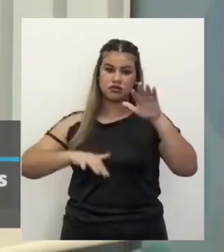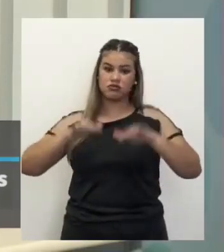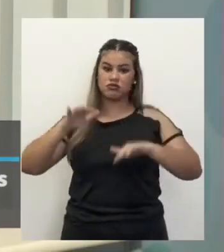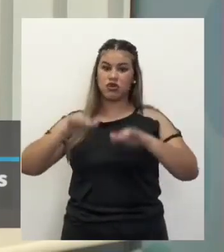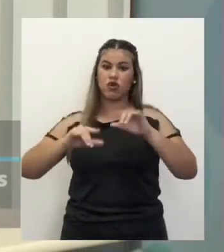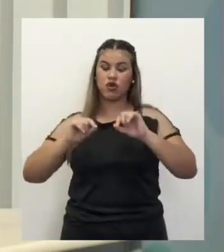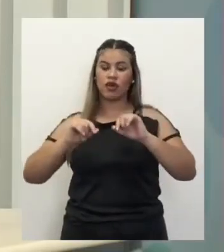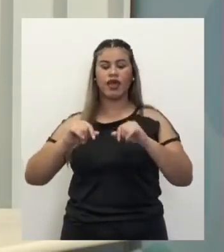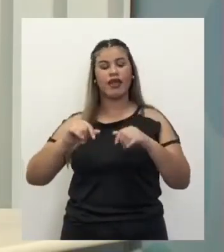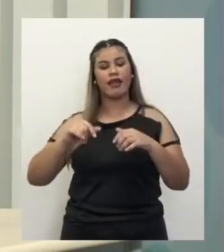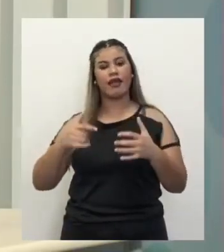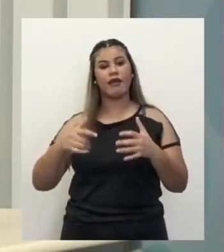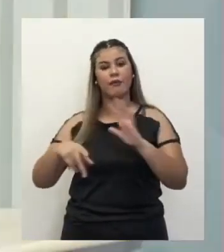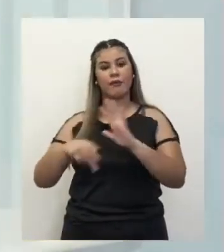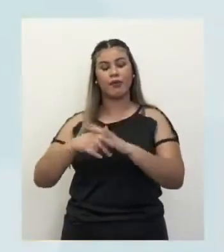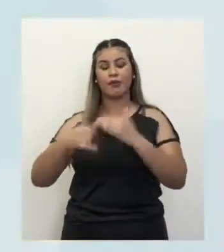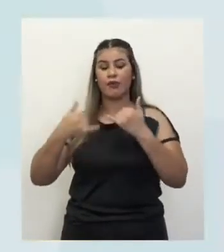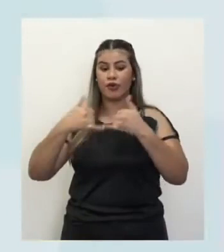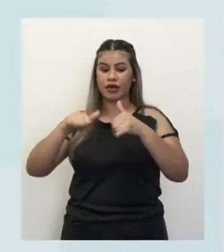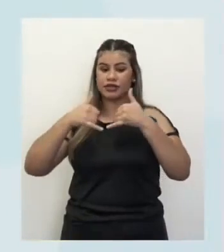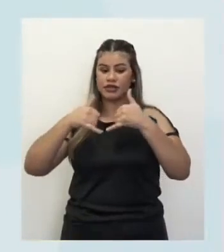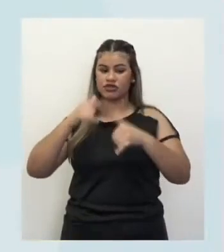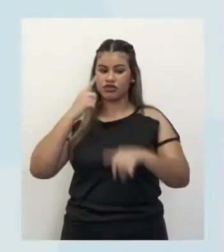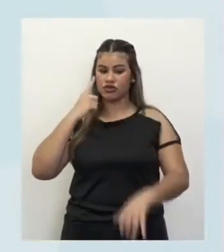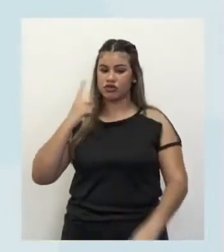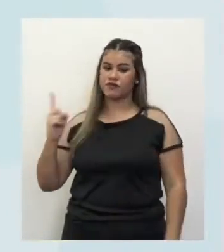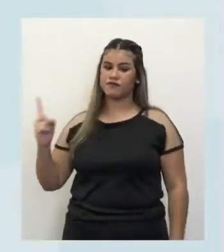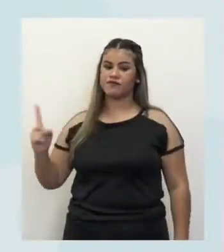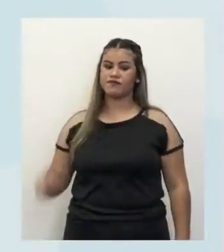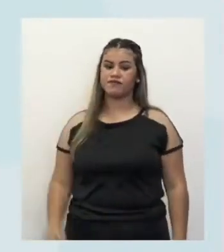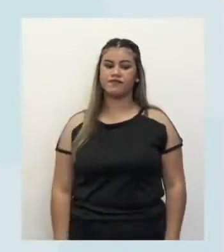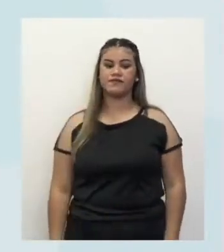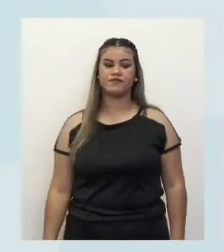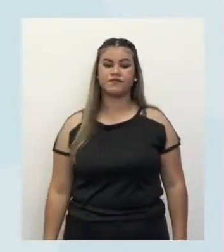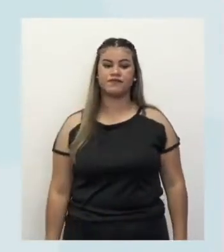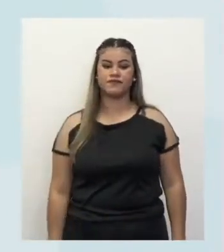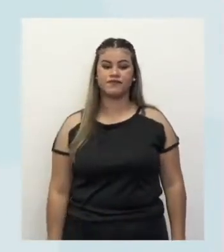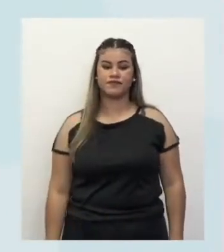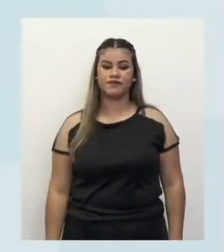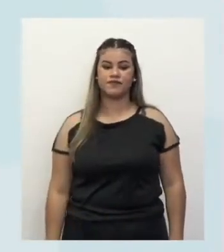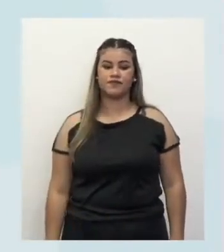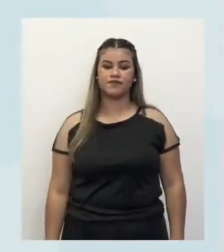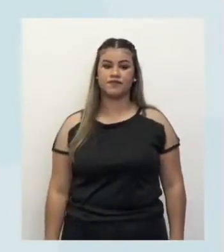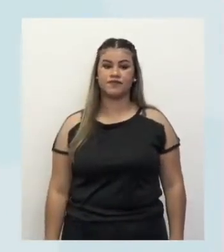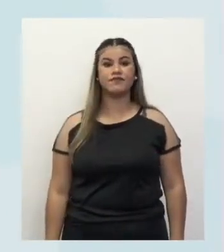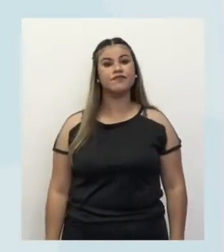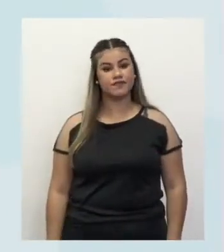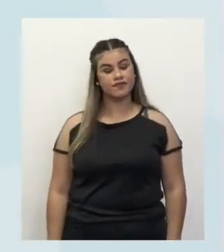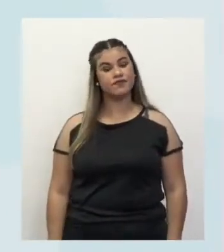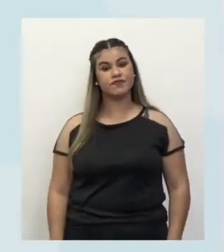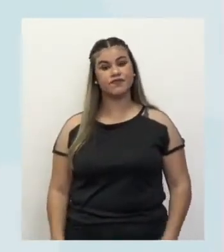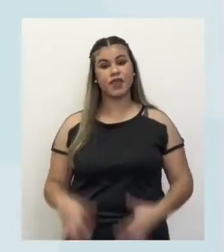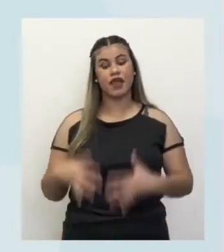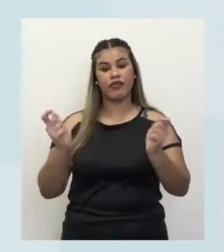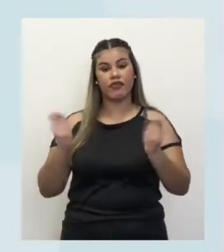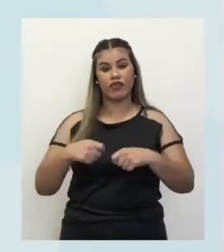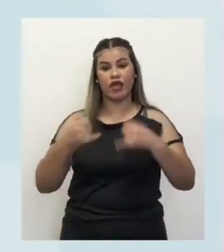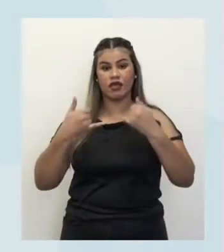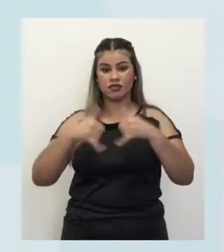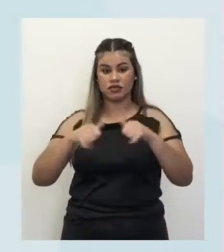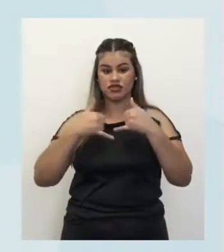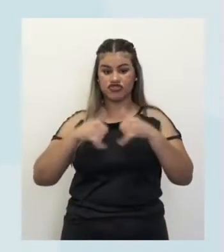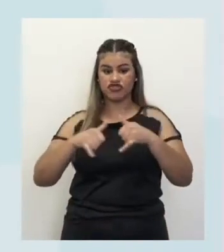de energia. Então, mais uma imagem ilustrativa para vocês sobre algumas fontes, principalmente aí